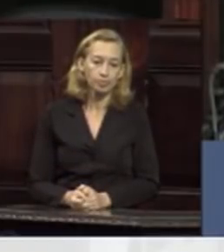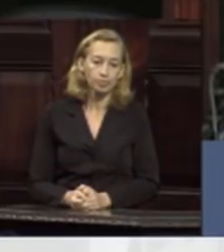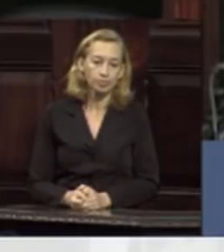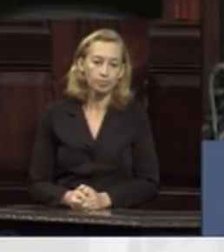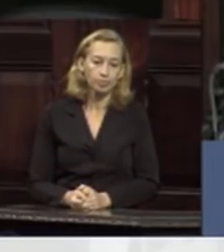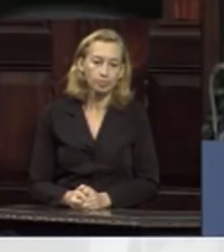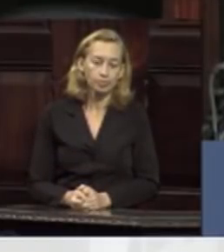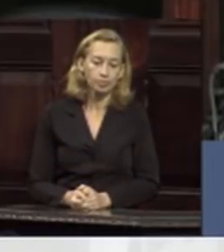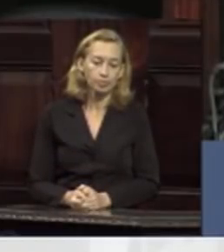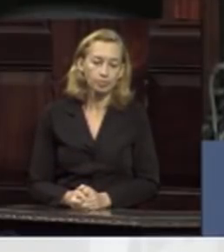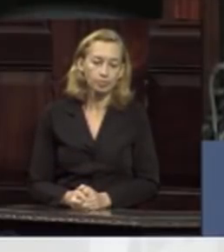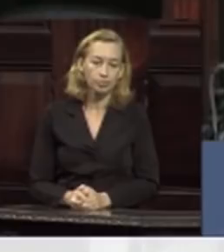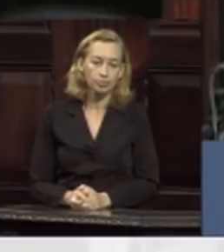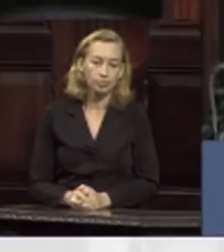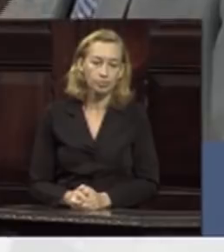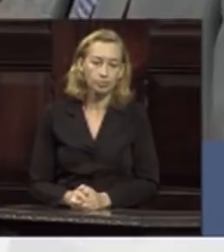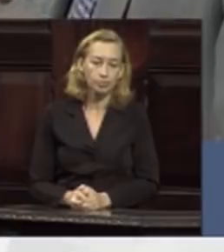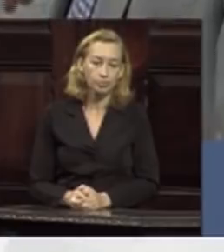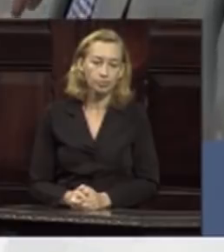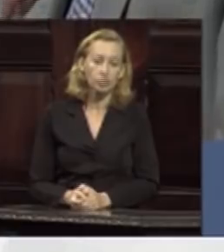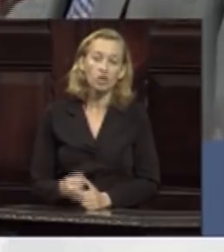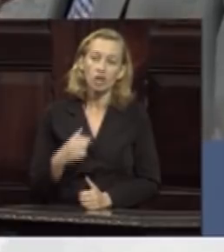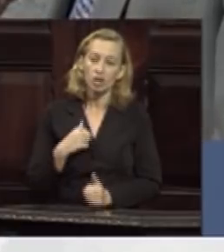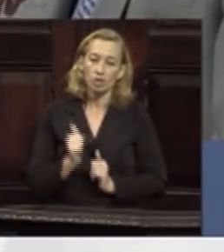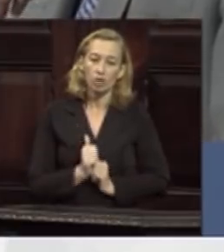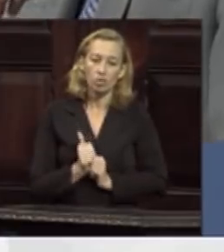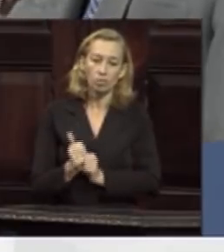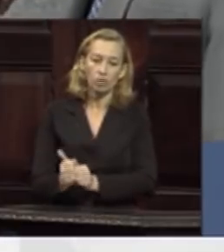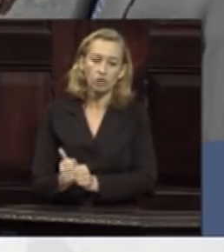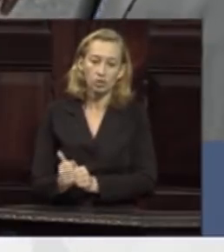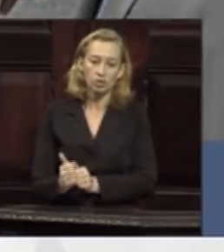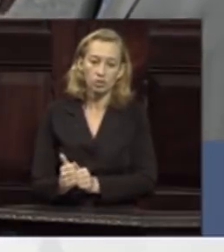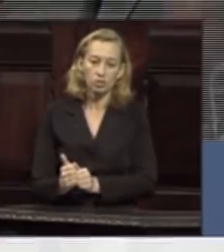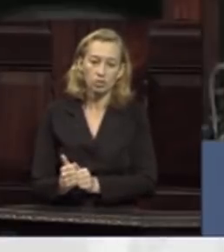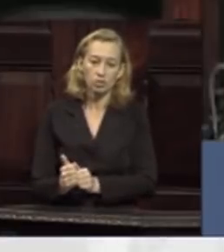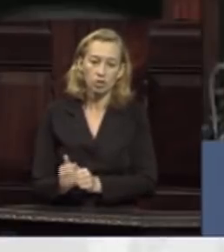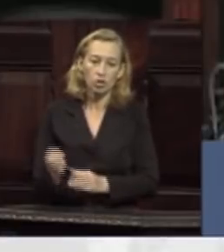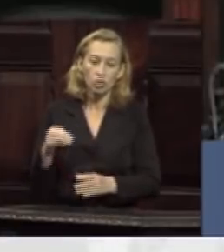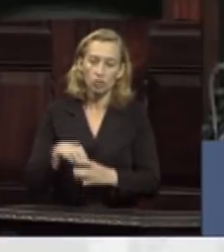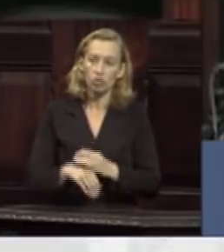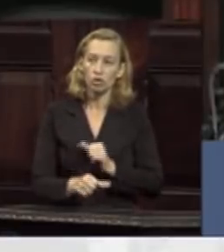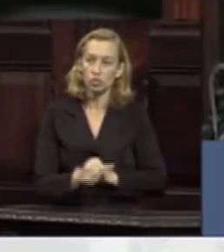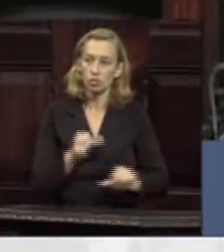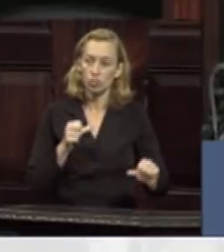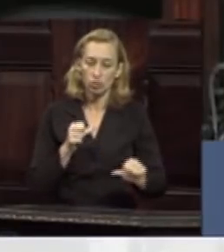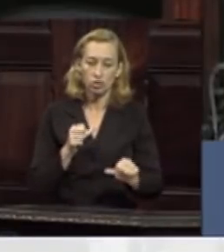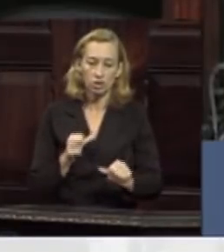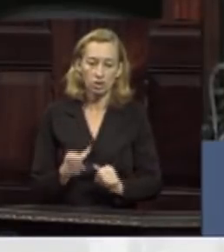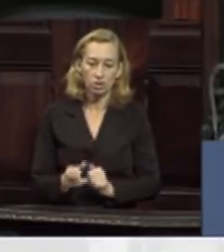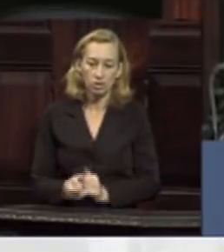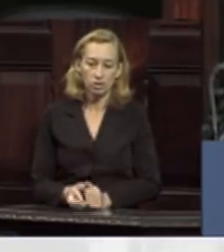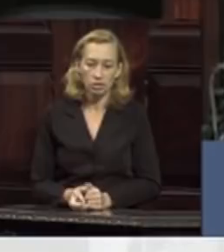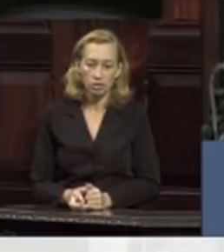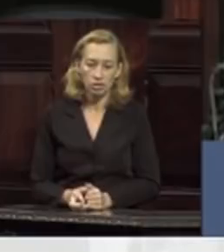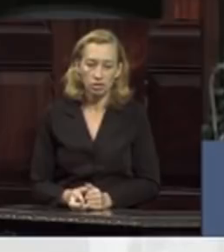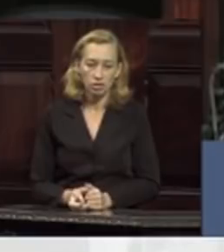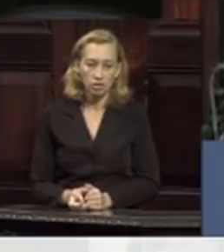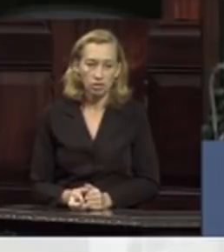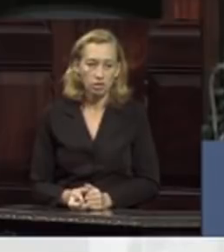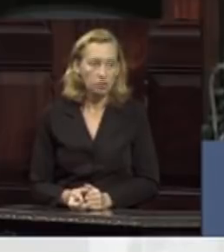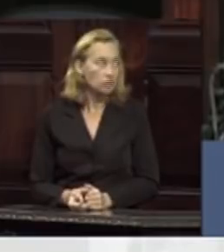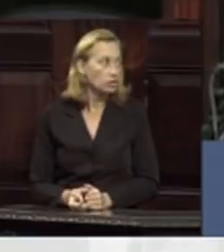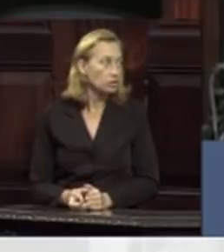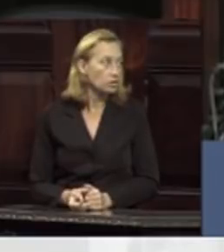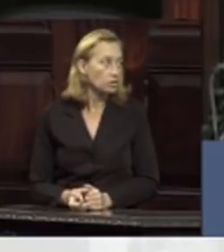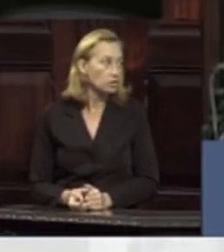Coerentemente com meus outros votos, senhor presidente, acompanho o voto divergente. Na verdade, eu chamei Milton, mas era para chamar o Lazzaroni. Então, de